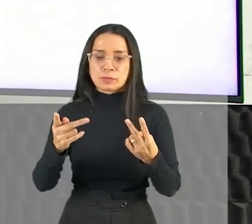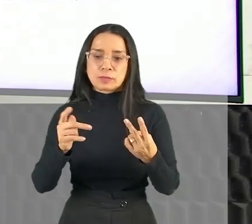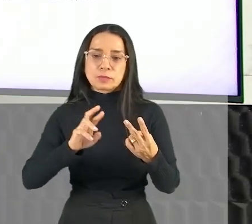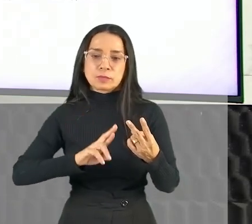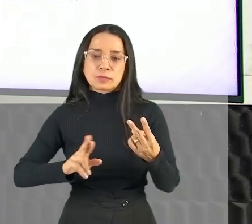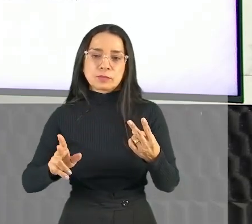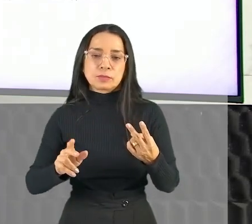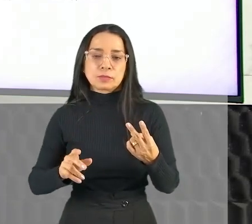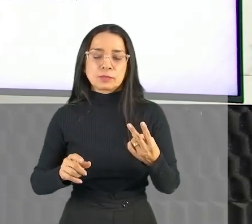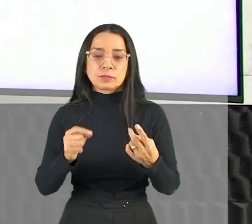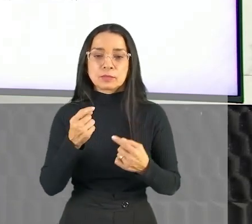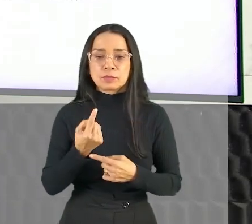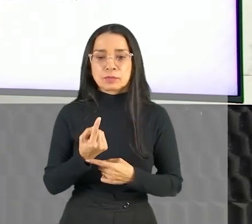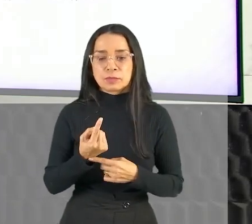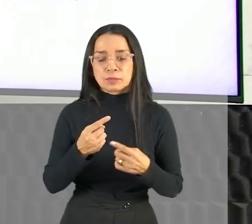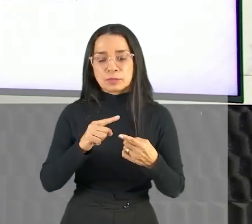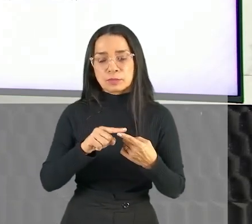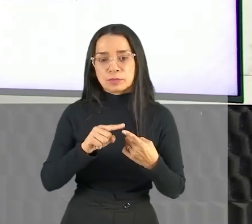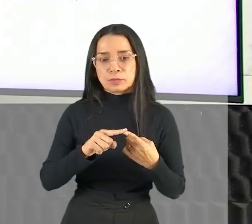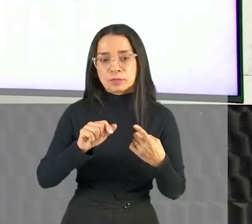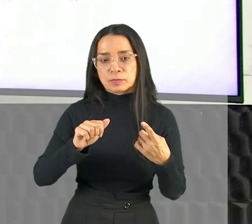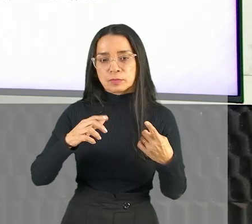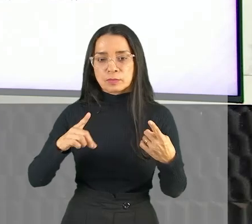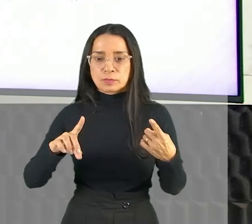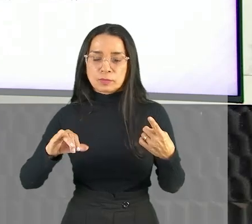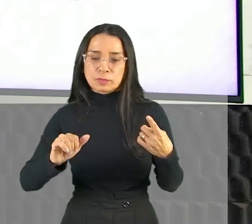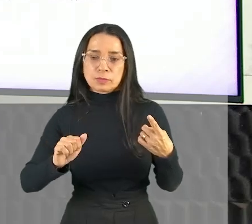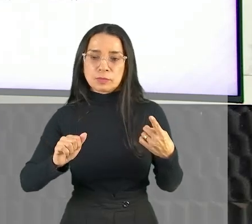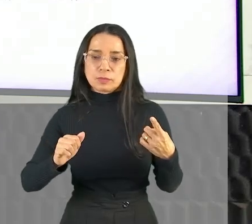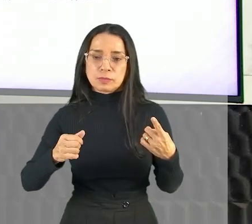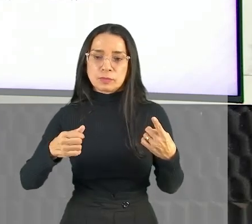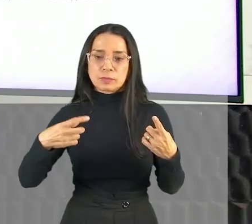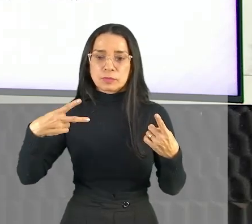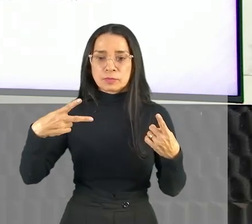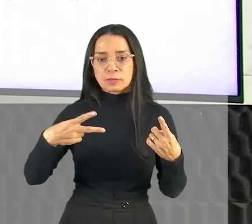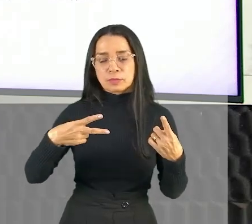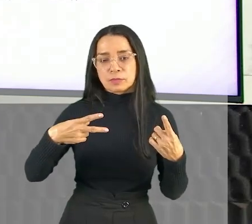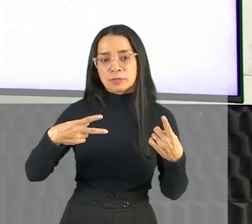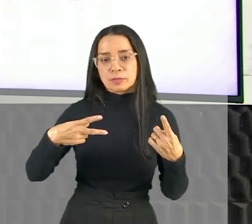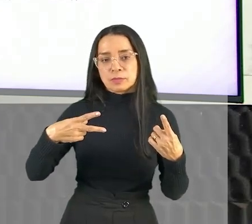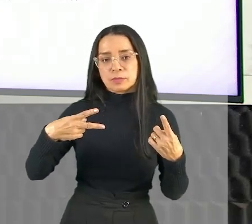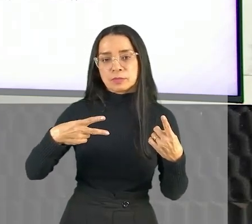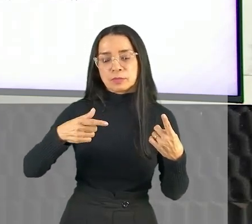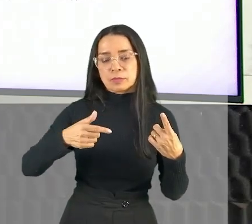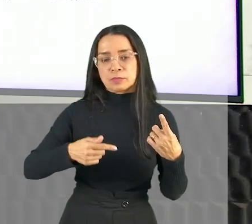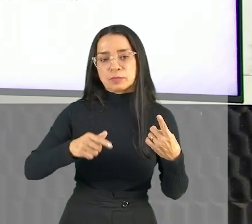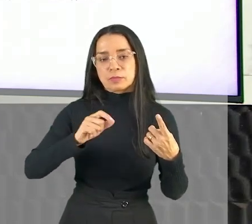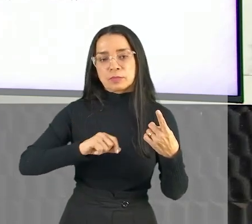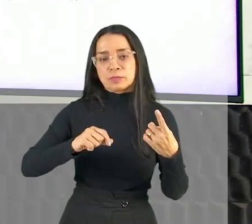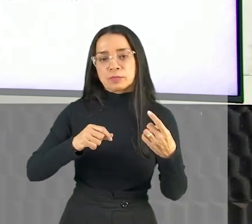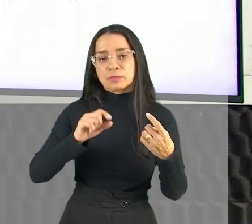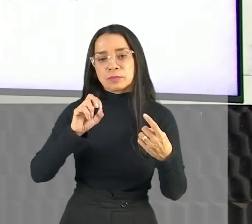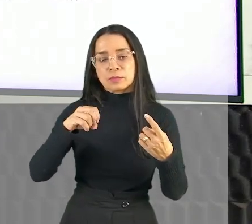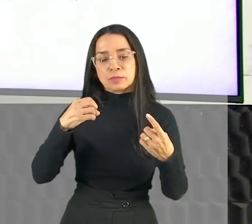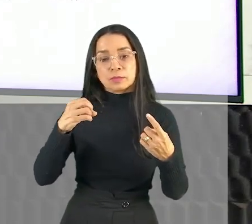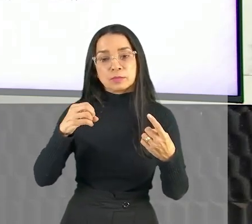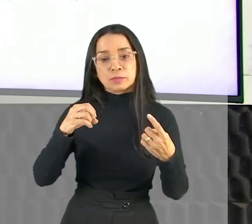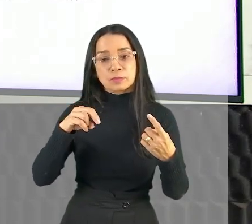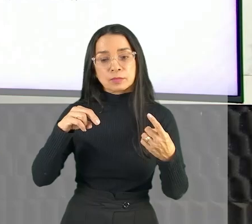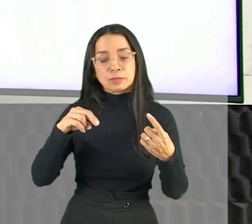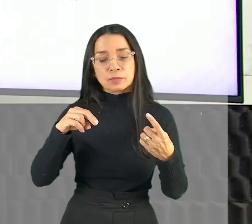né, menor do que 7, e uma básica, que são pHs maiores do que 8,